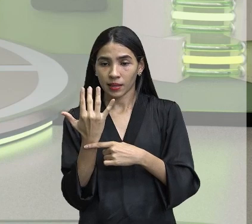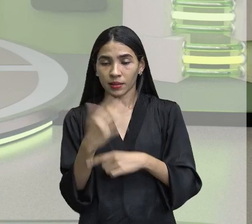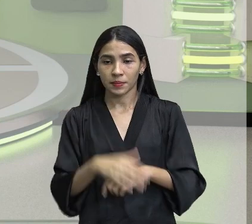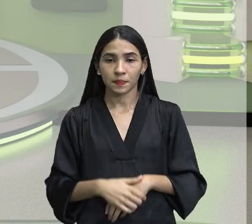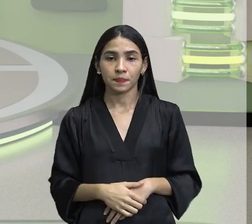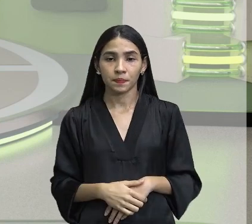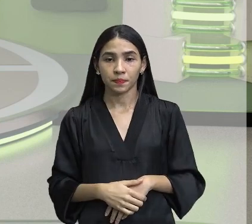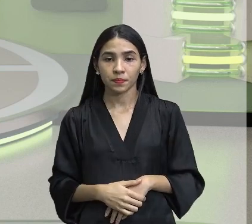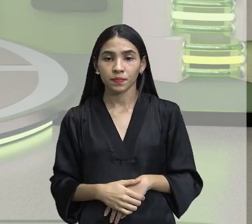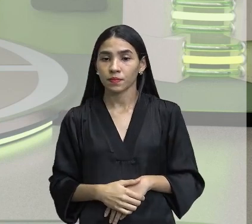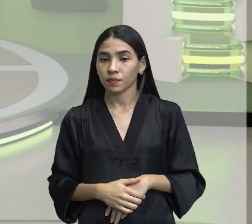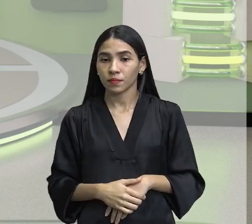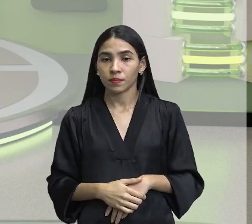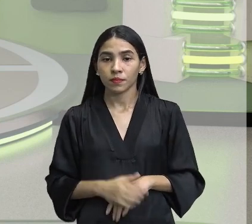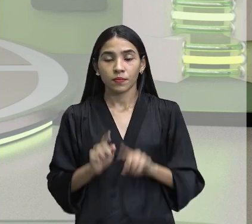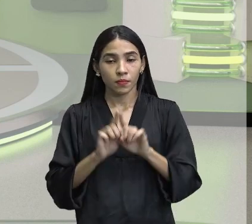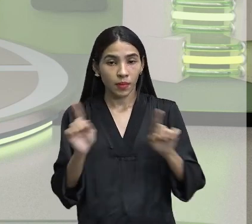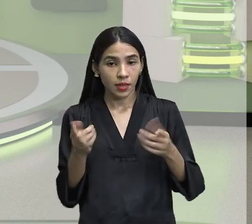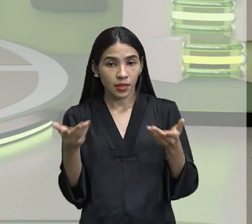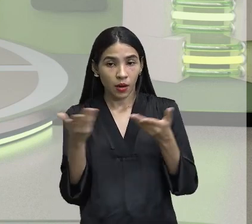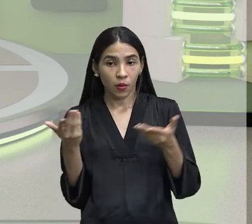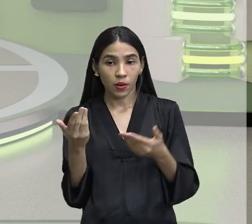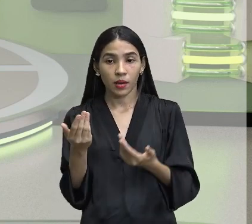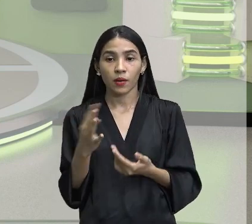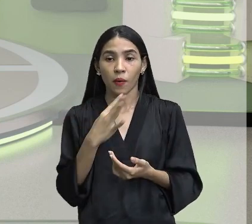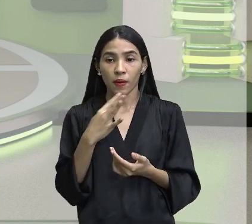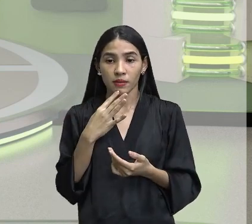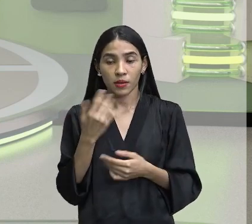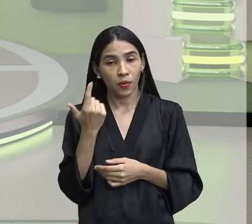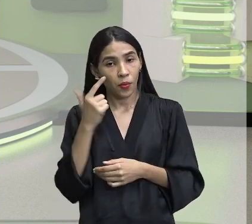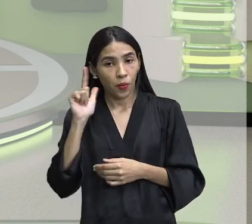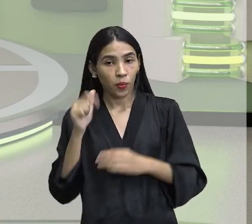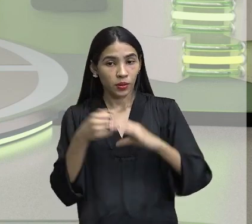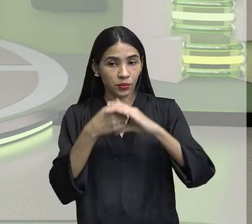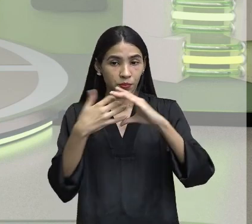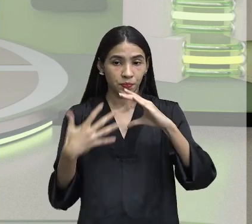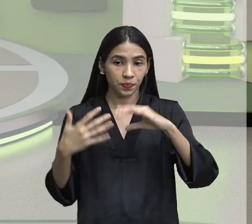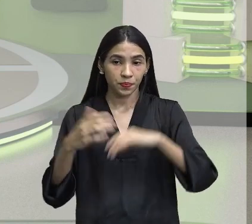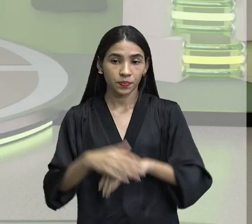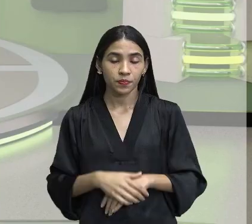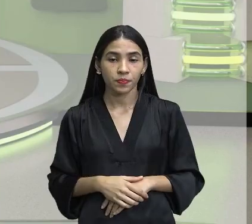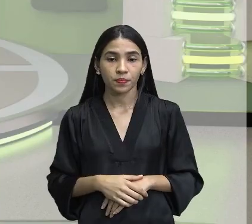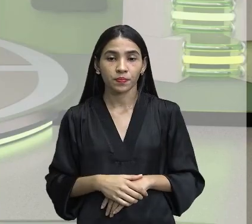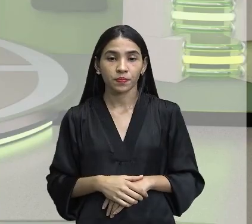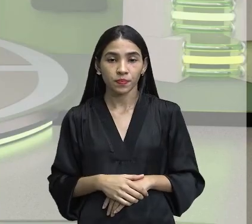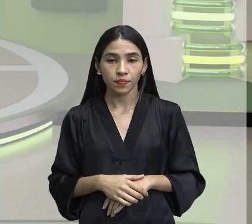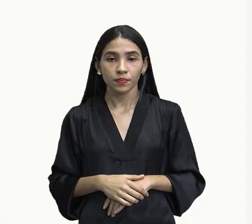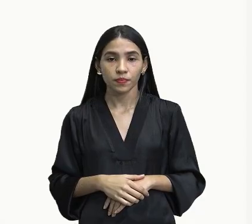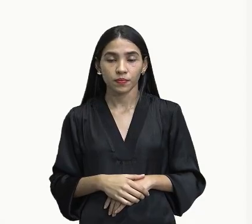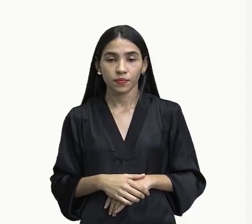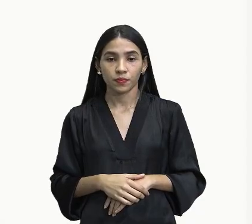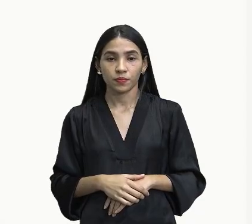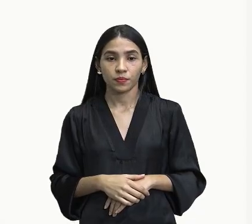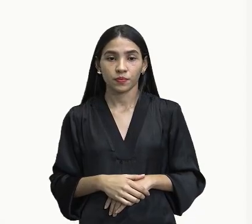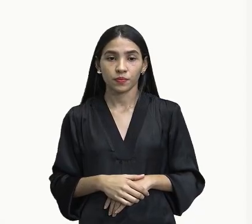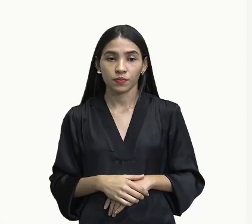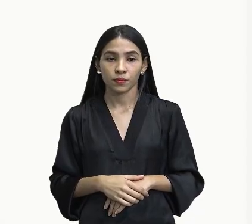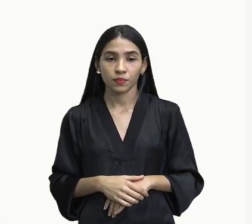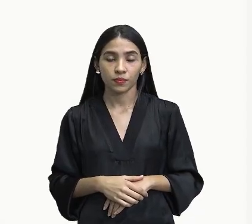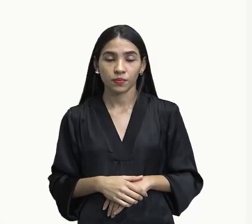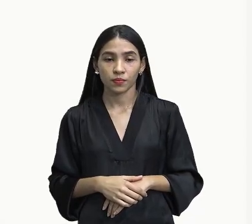dela. Mas vamos conhecer uma outra forma desses indivíduos se reproduzirem. Vamos